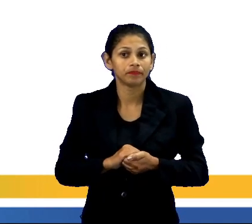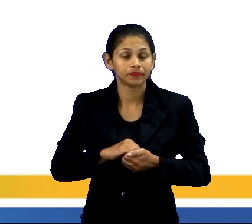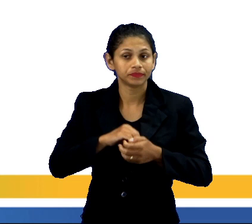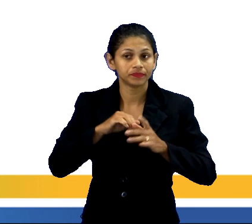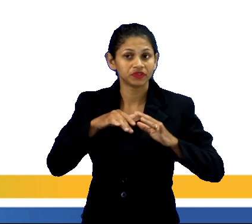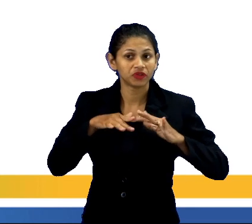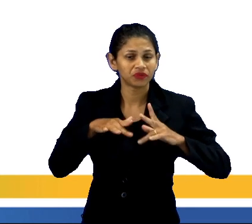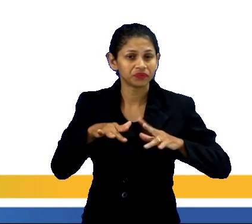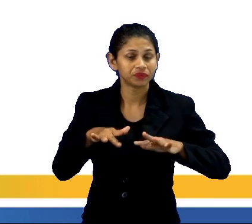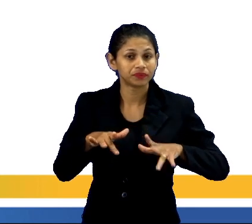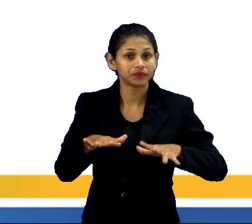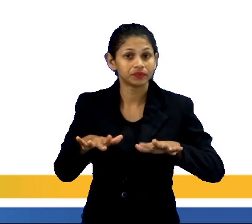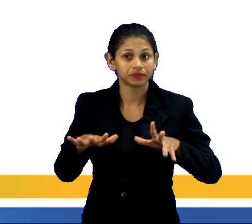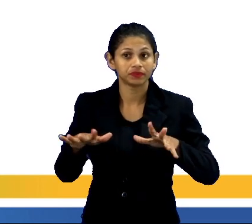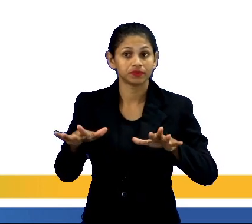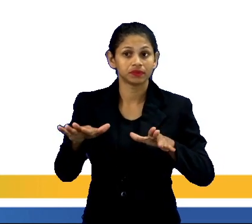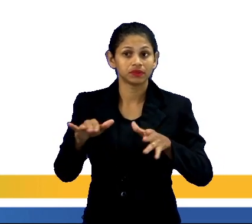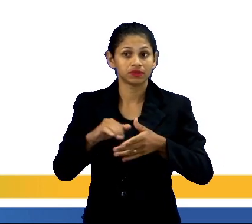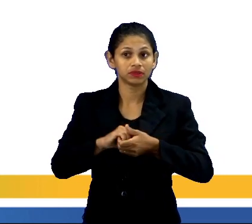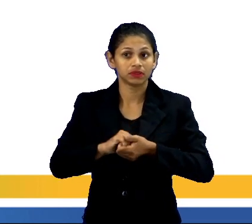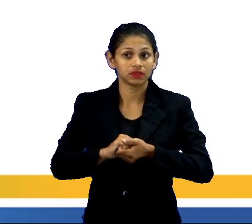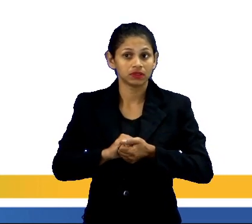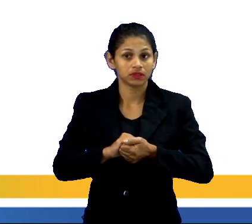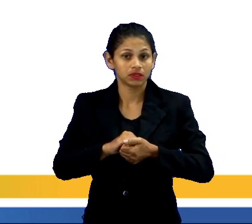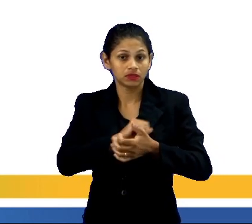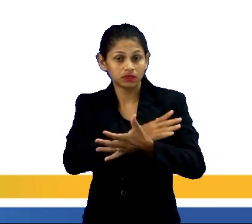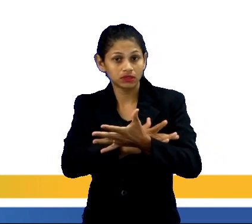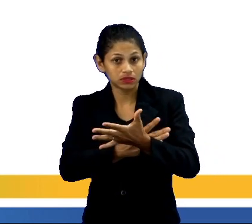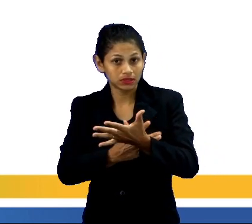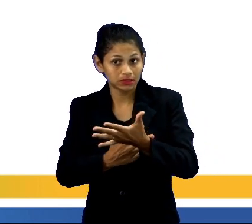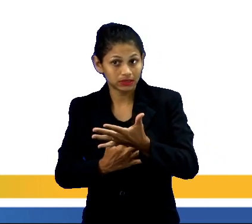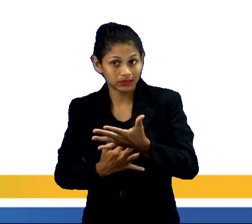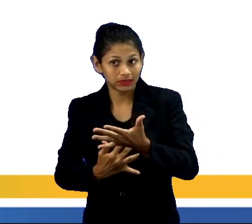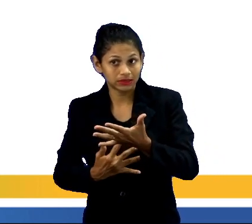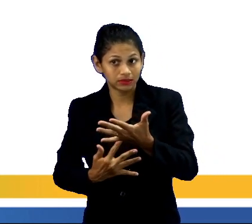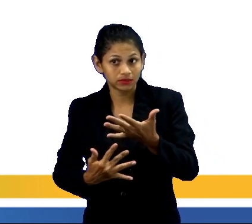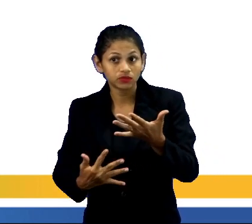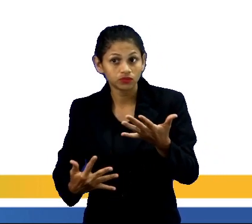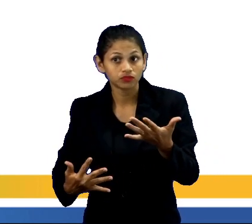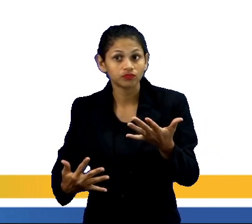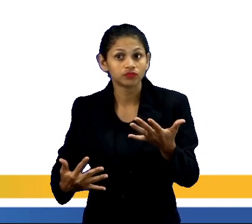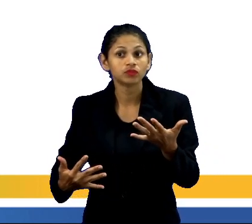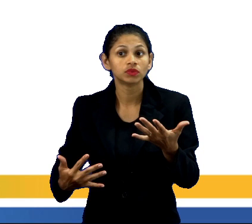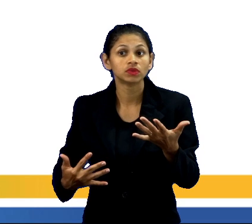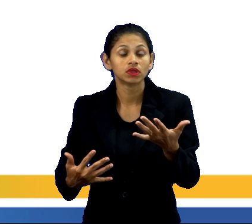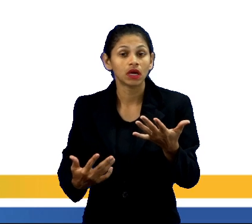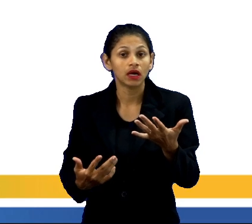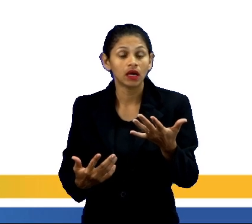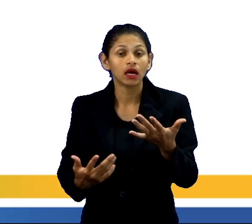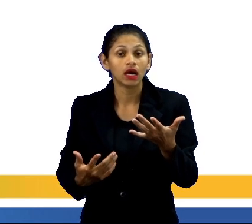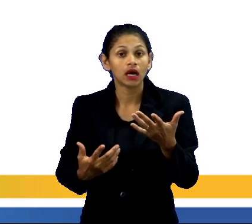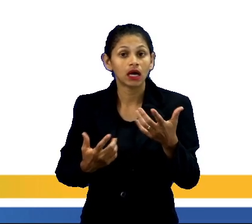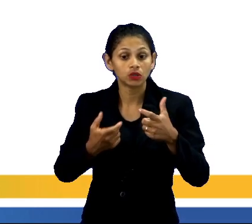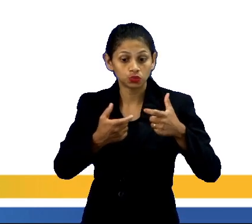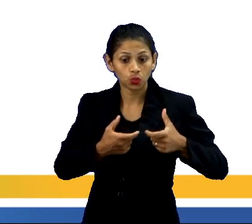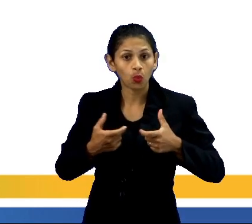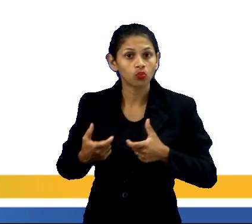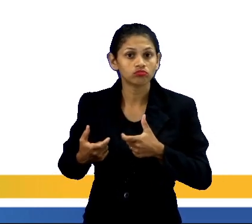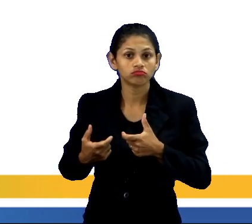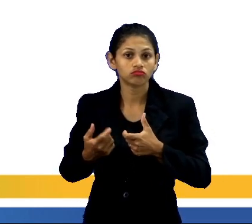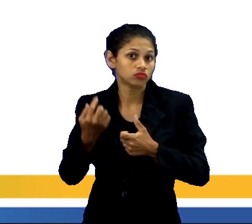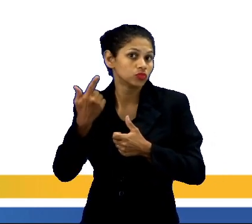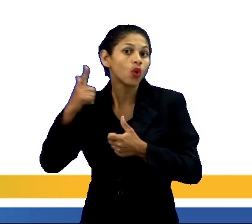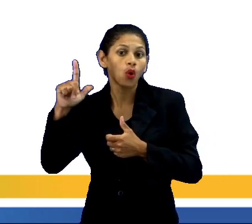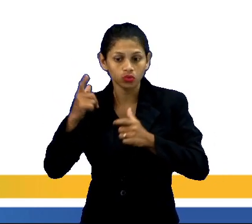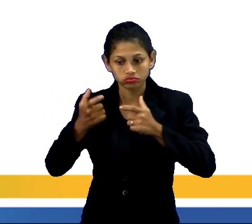vai escapar ali do vaso, formando o quê? Essas micrometástases em outros locais, Então, às vezes, o câncer pode